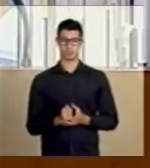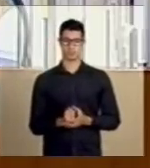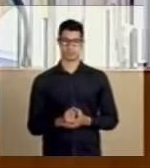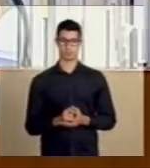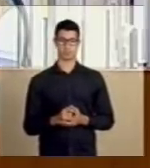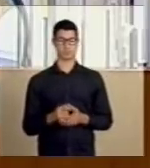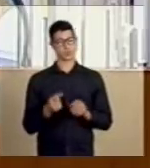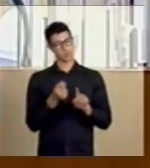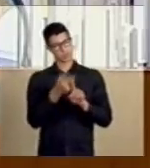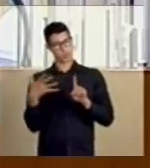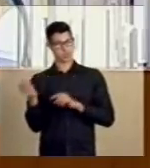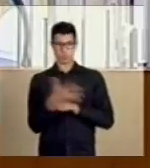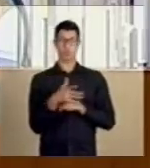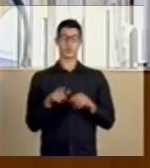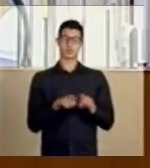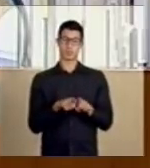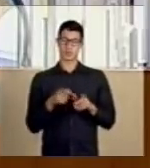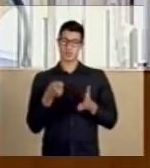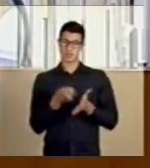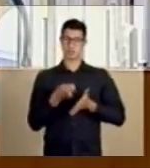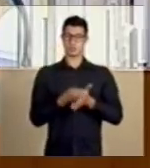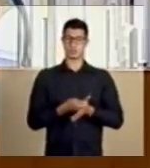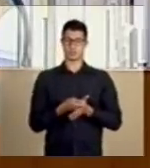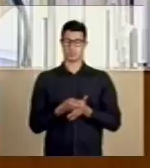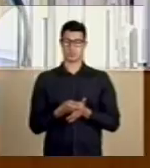menor extensão, que exigia